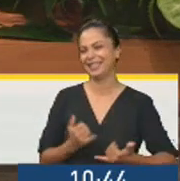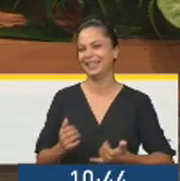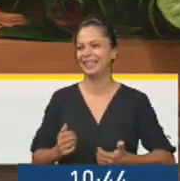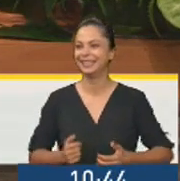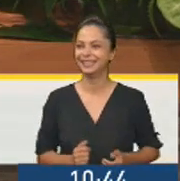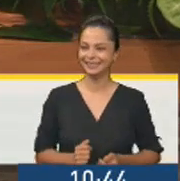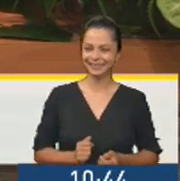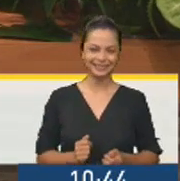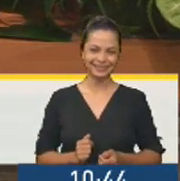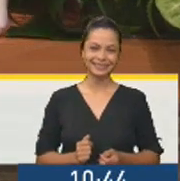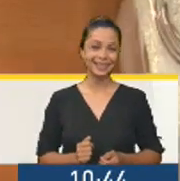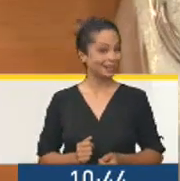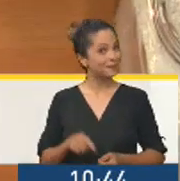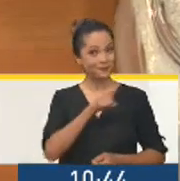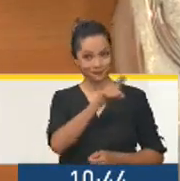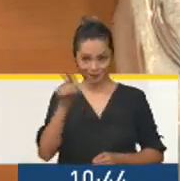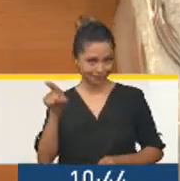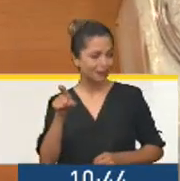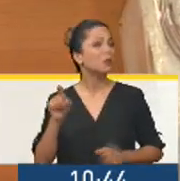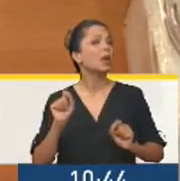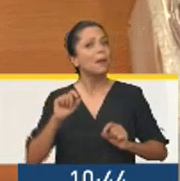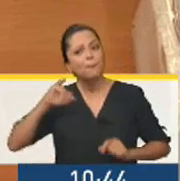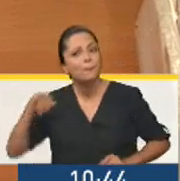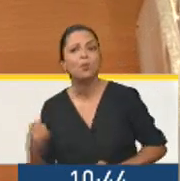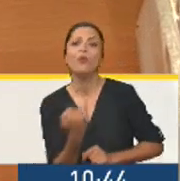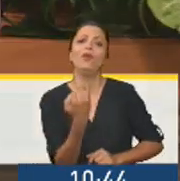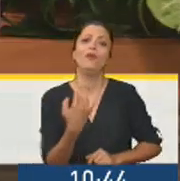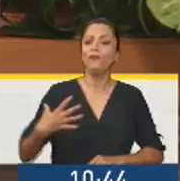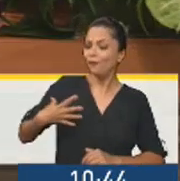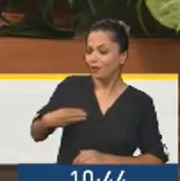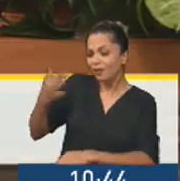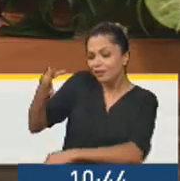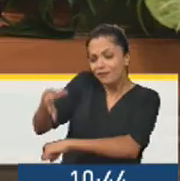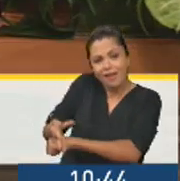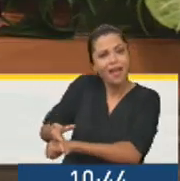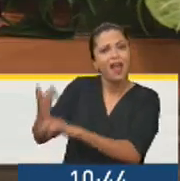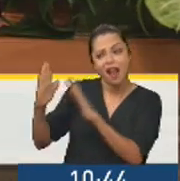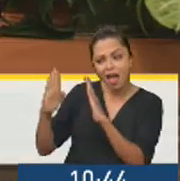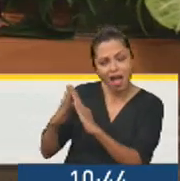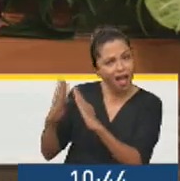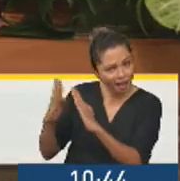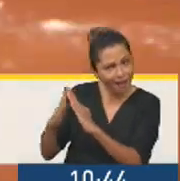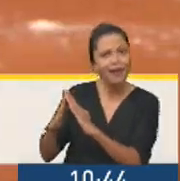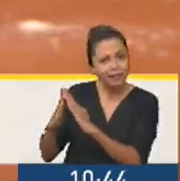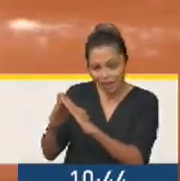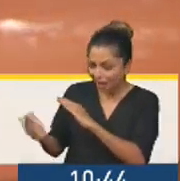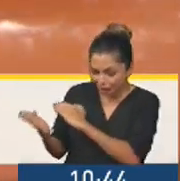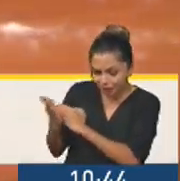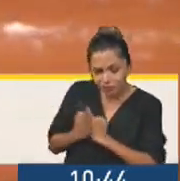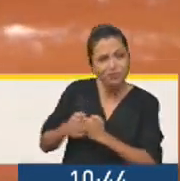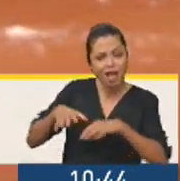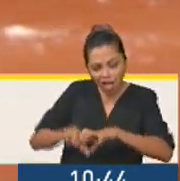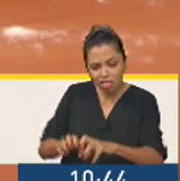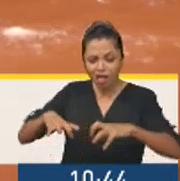Olha lá. Você aproveita que seu filho tá de férias e brinca com ele de amassar a massa, de colocar a farinha. É